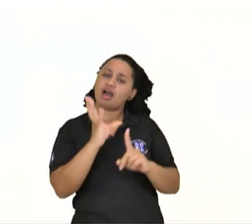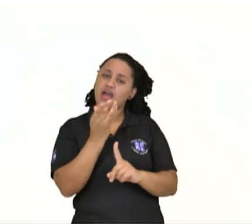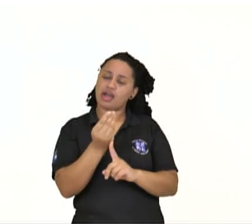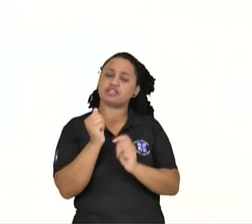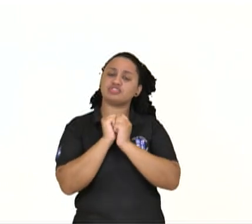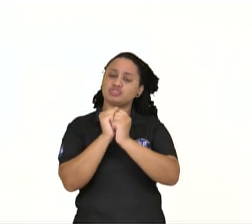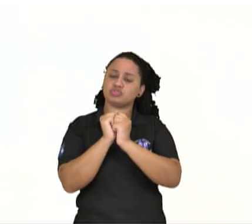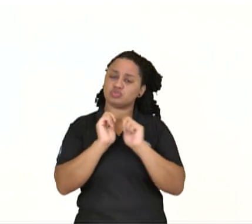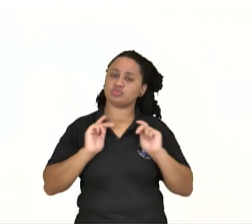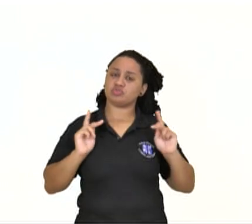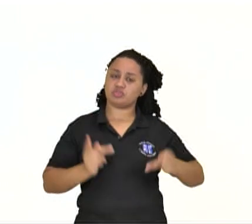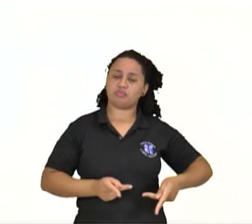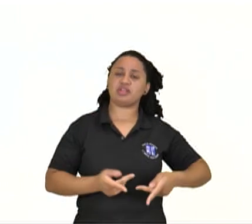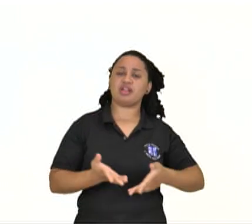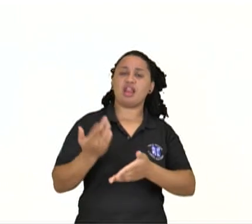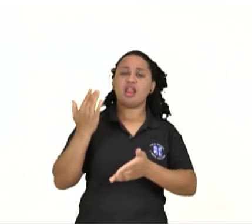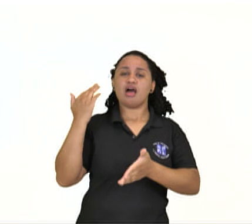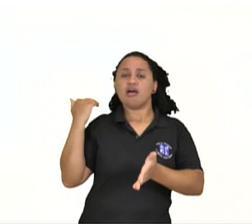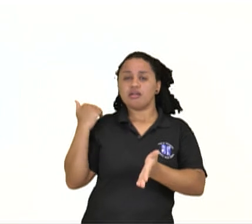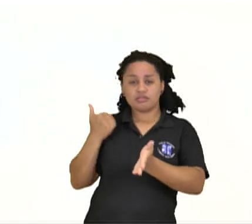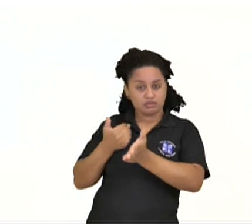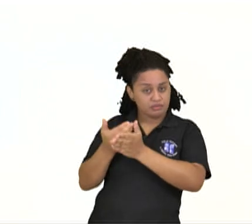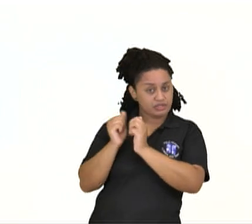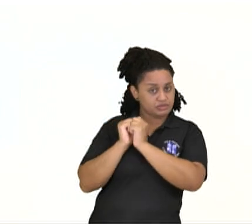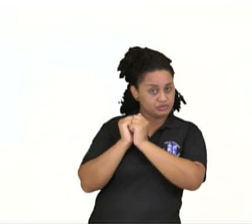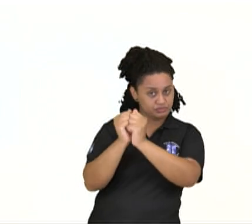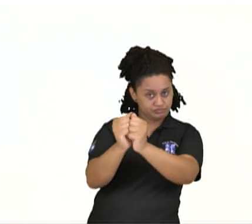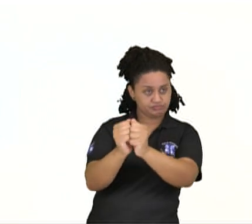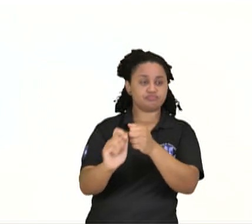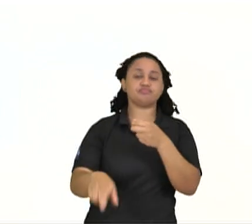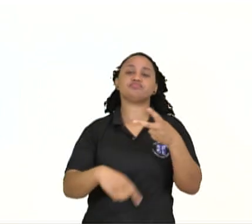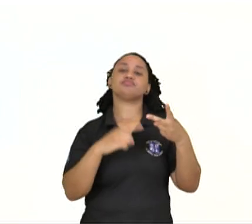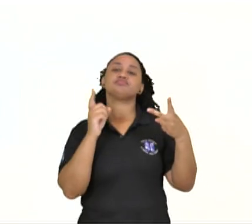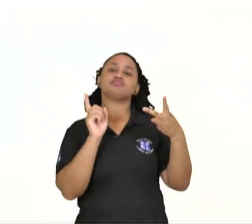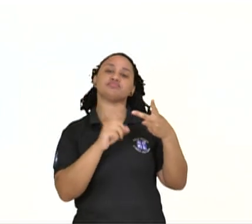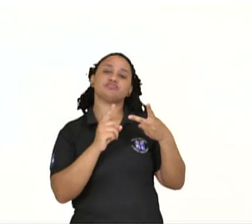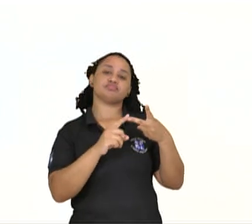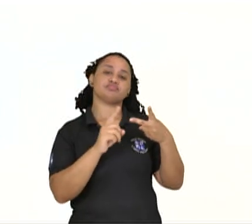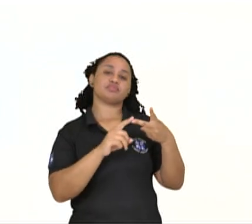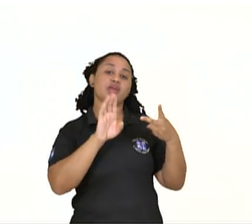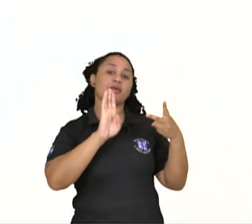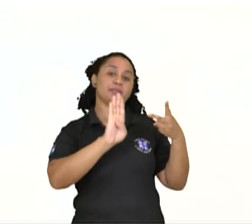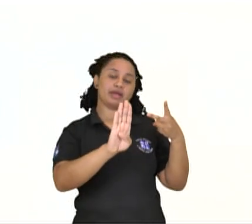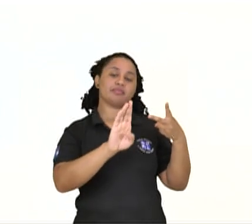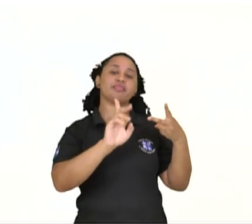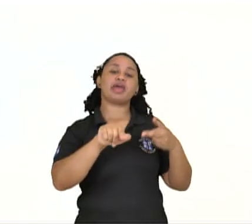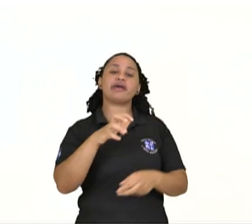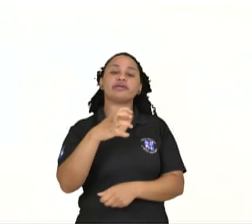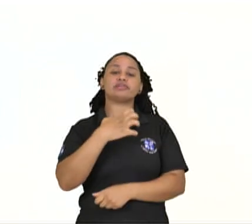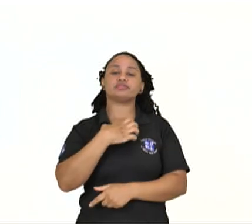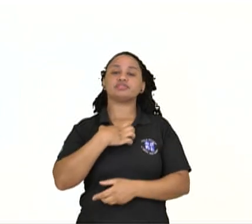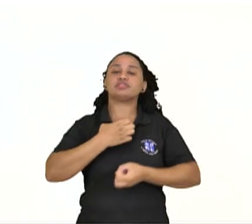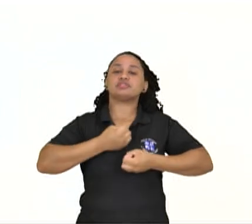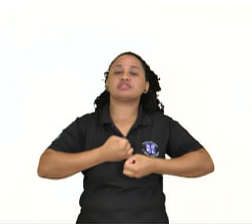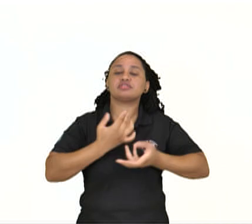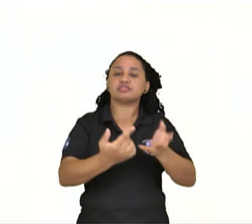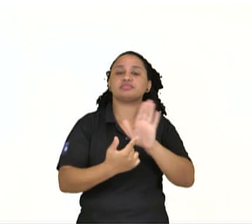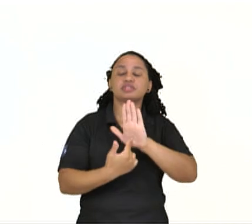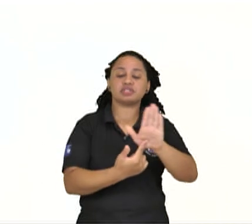animais pintados na Gruta de Lascaux, um dos sítios de arte rupestre mais famosos do